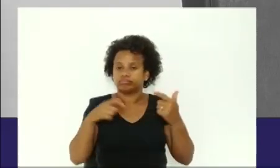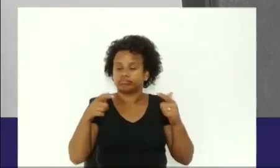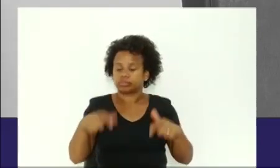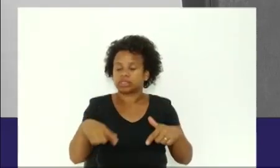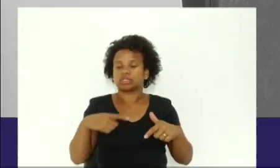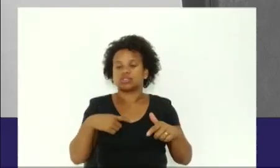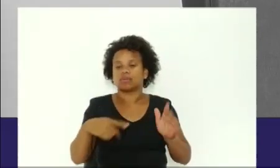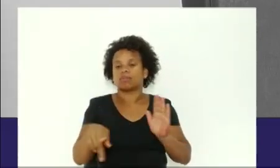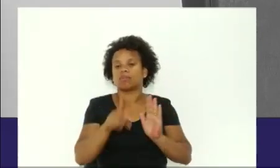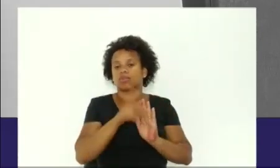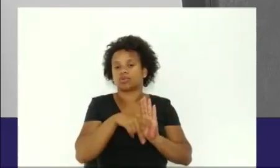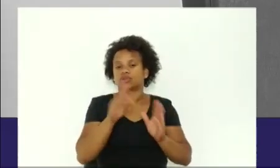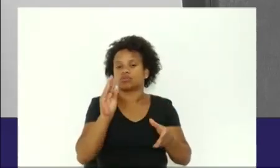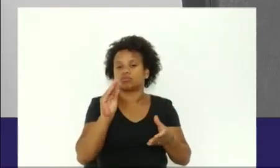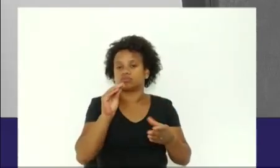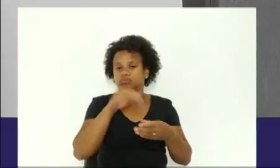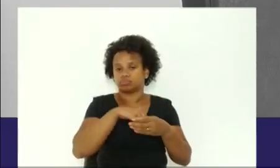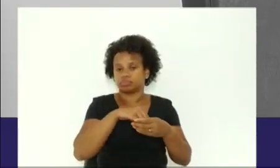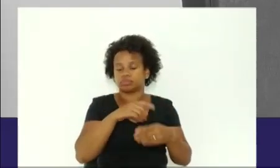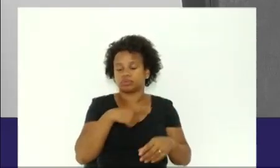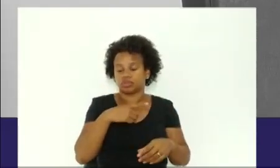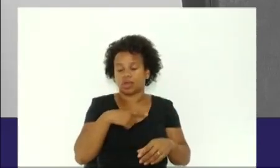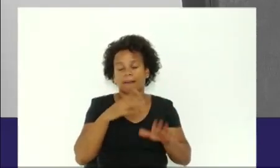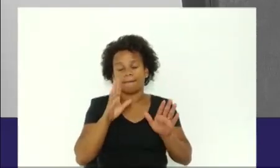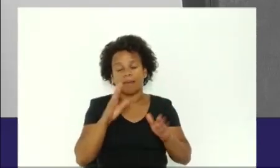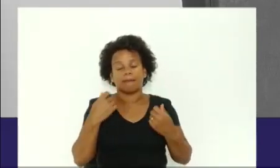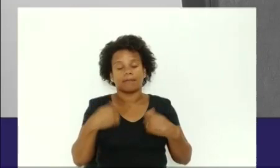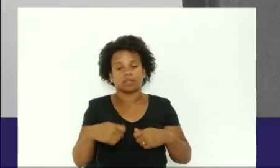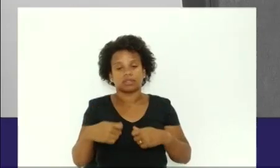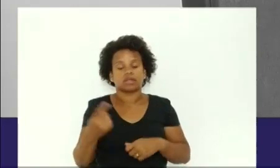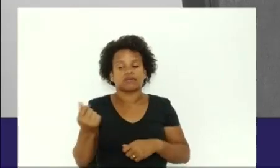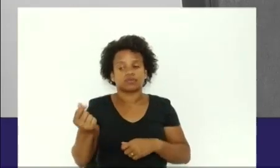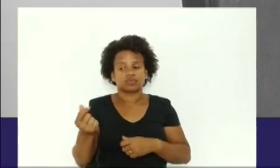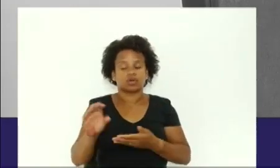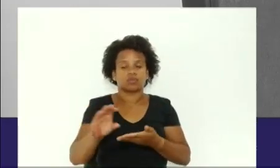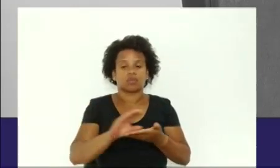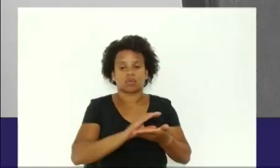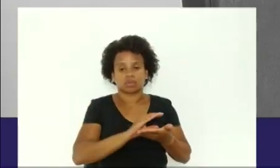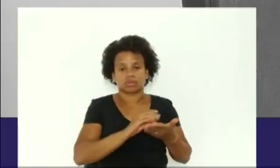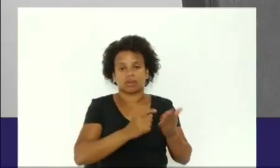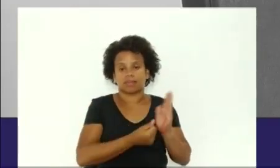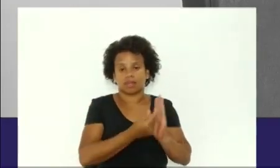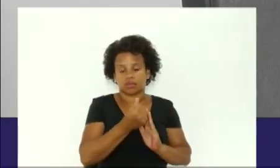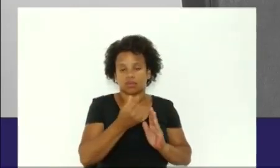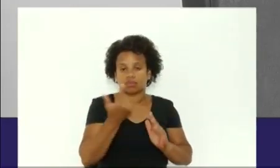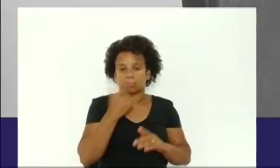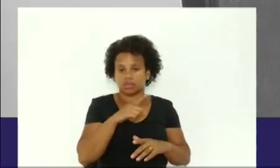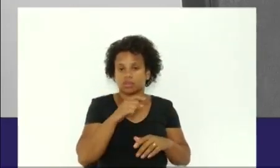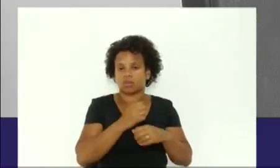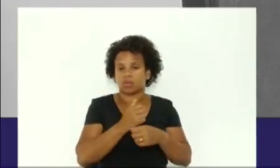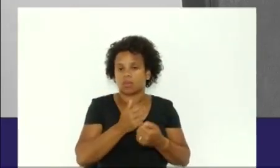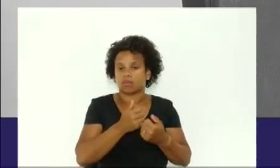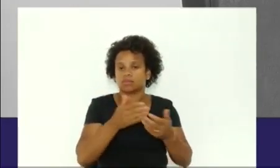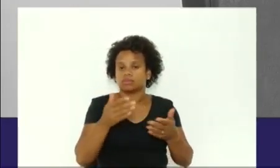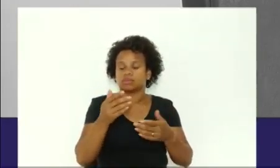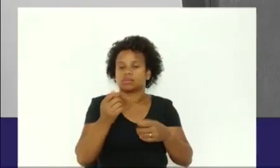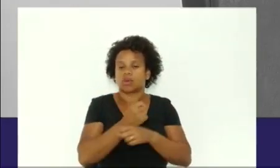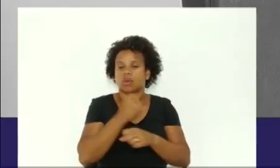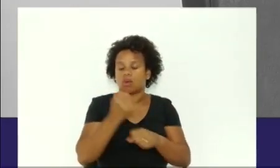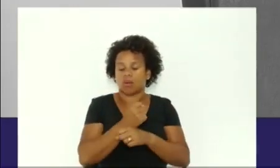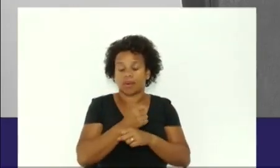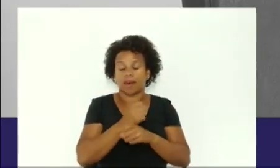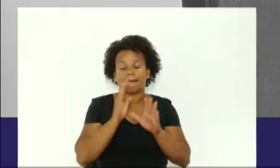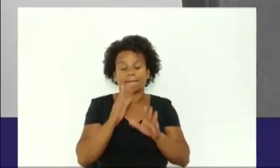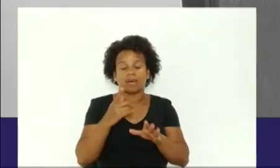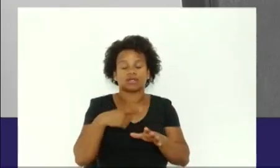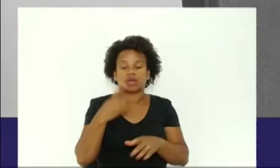projeto. Porém, dependia de dotação orçamentária para a execução das obras. Considerando que já se passaram mais de um